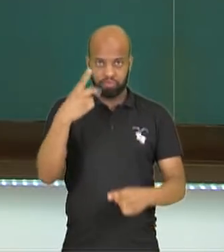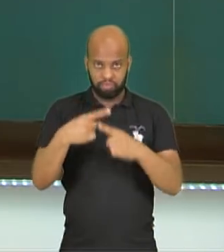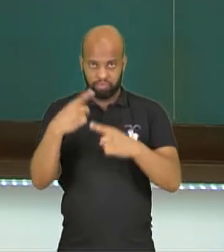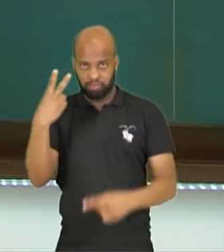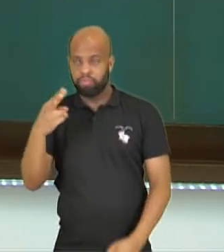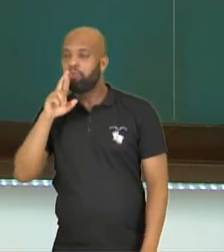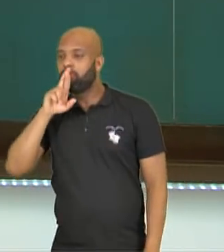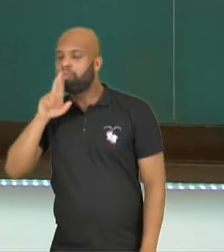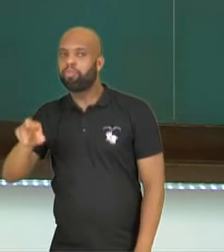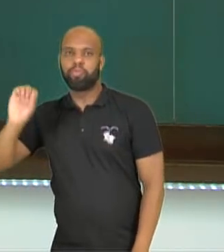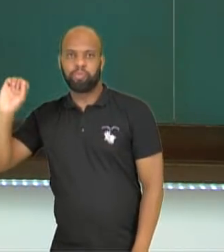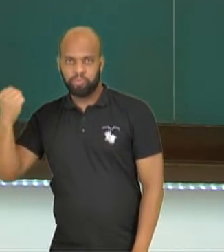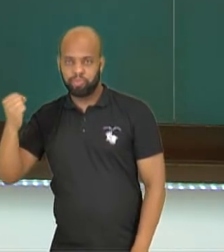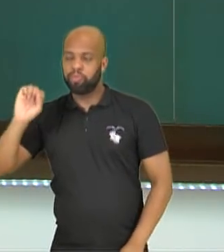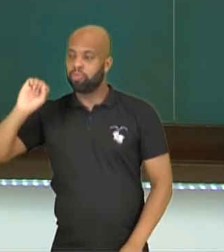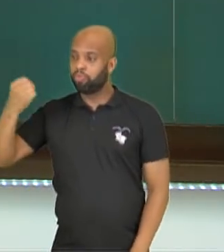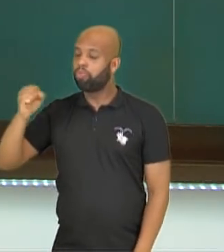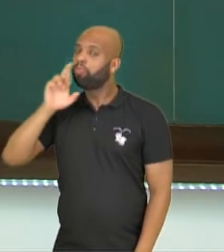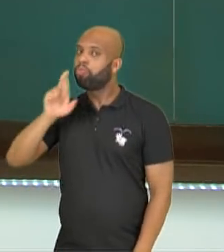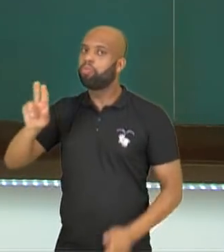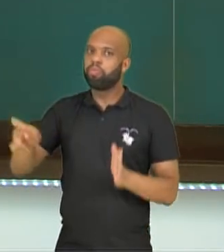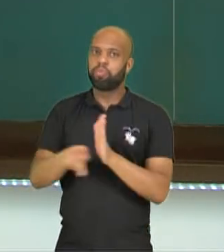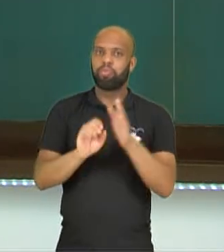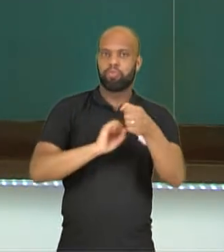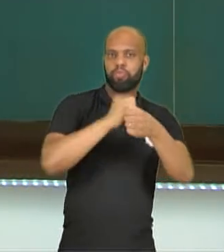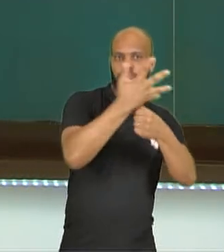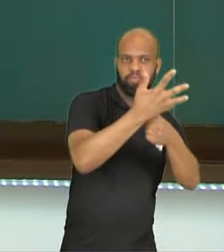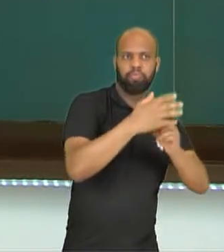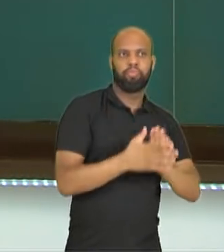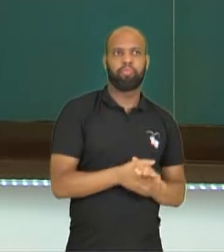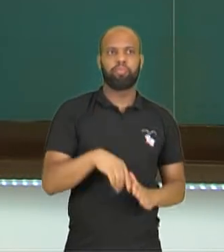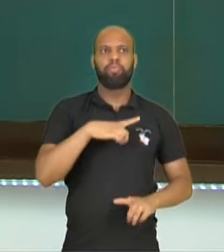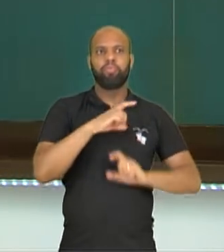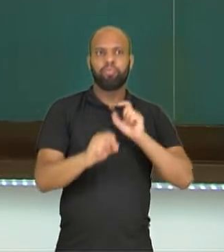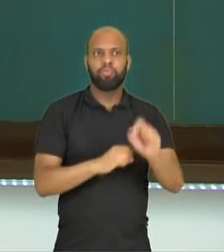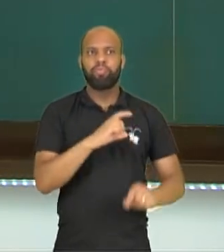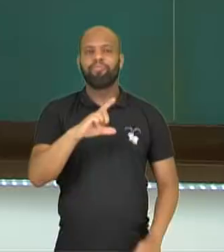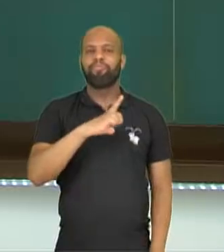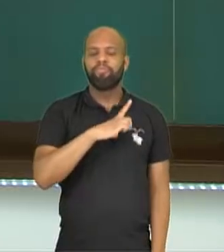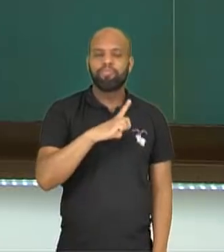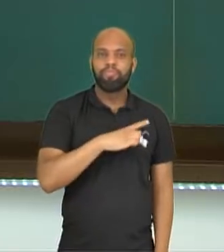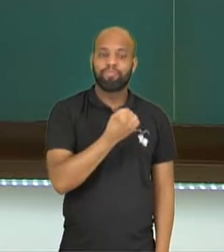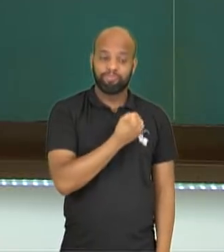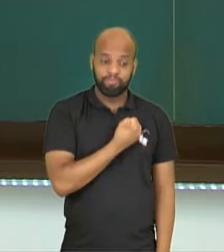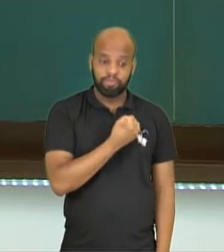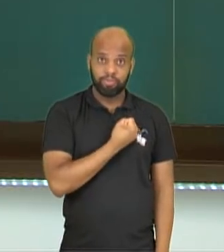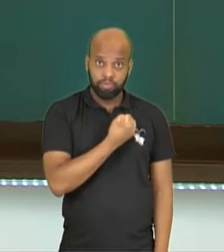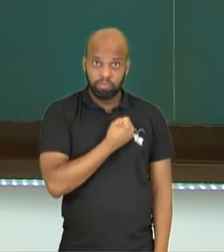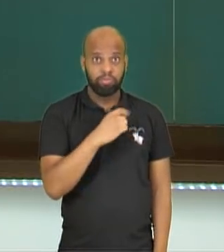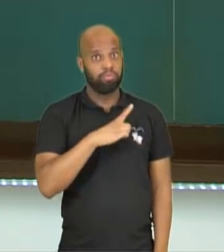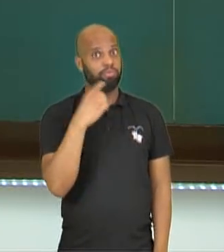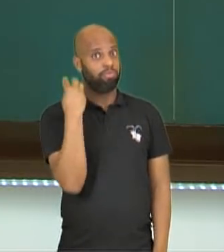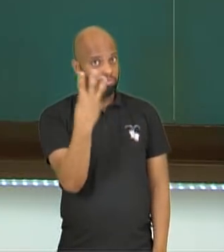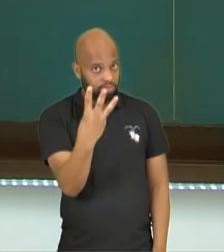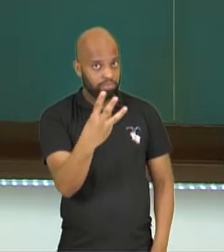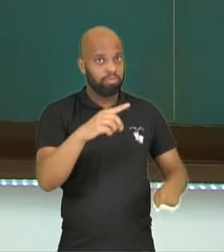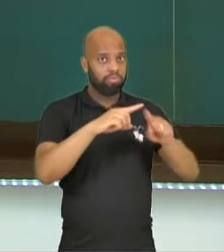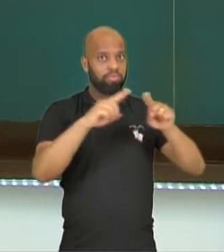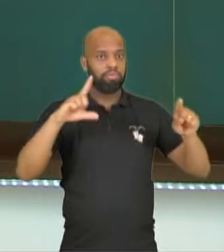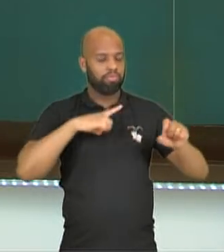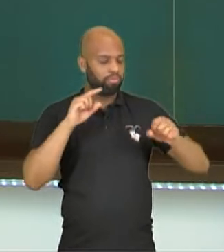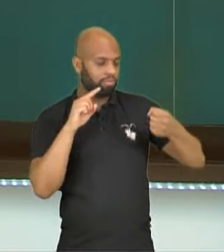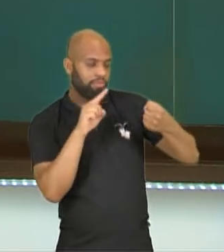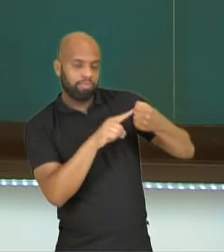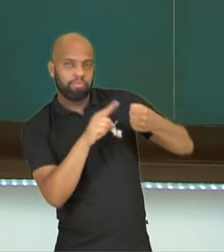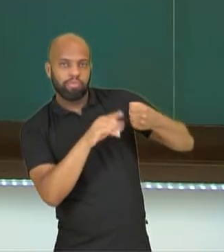dessa potência, tá bom? Eu tenho 3 fatores aqui, 3, que equivale ao expoente, tá bom? E a base é o número